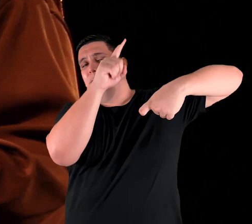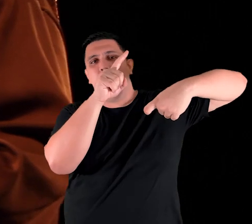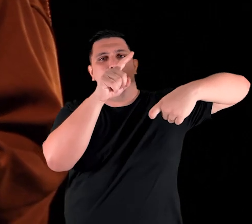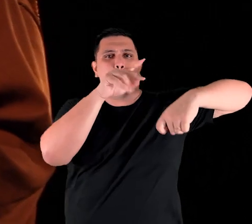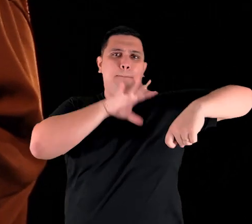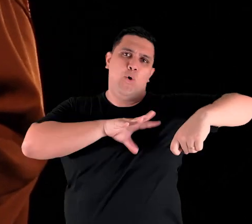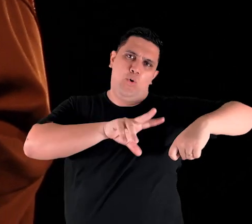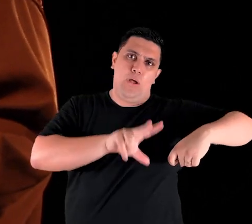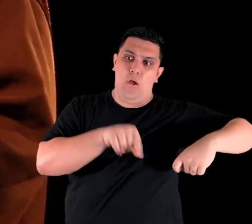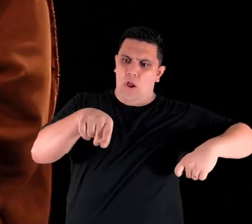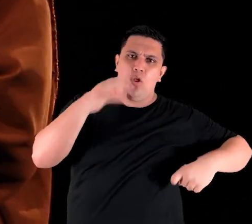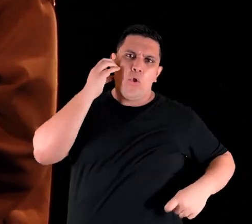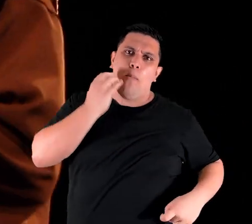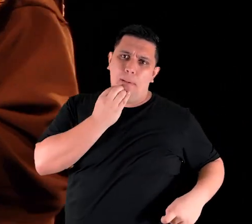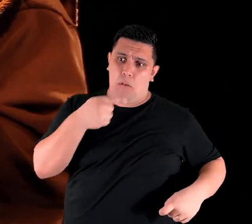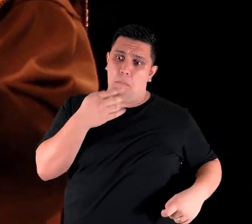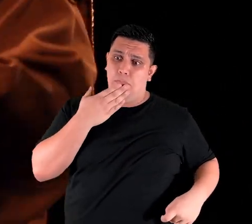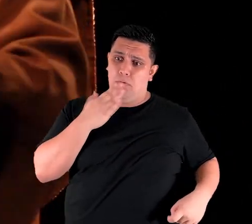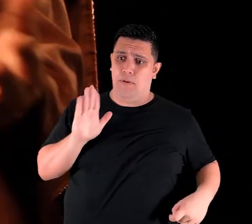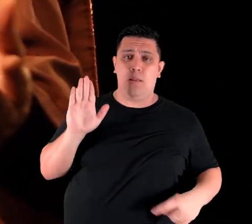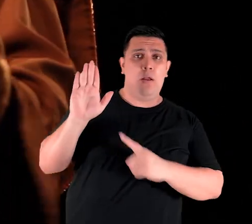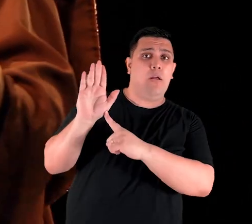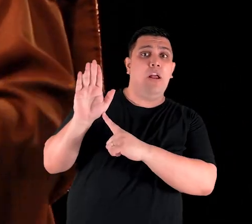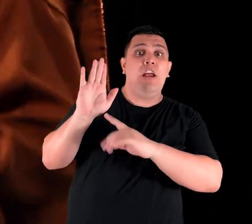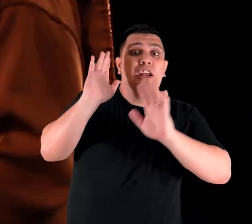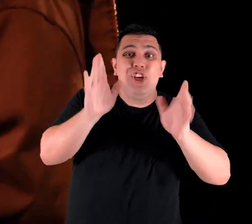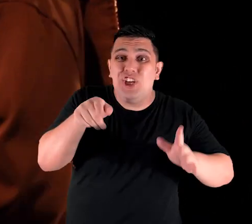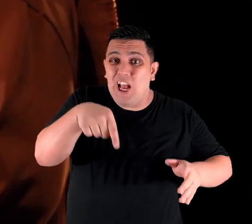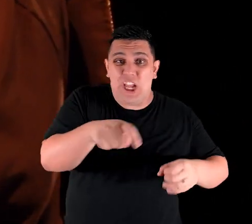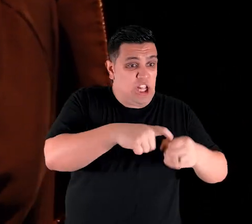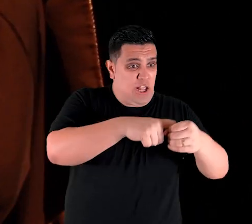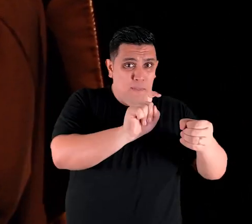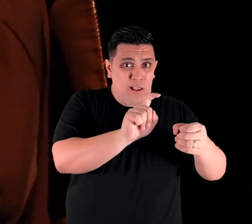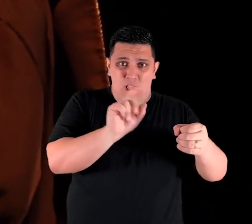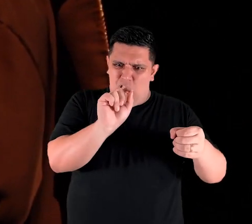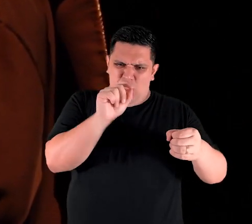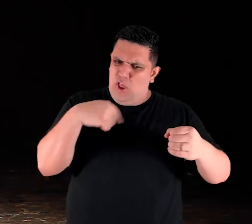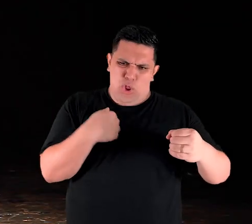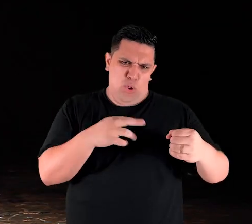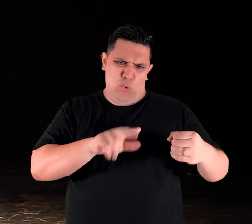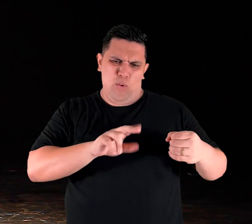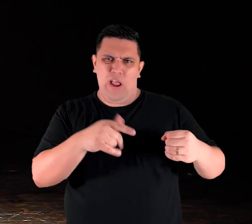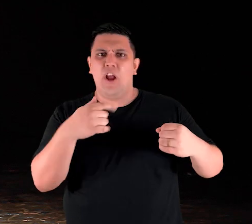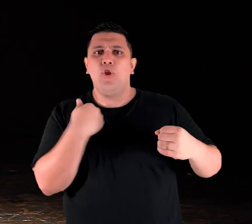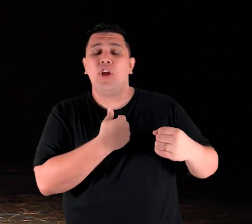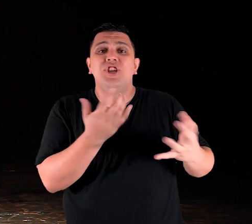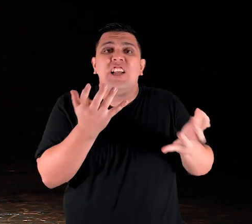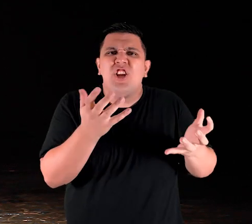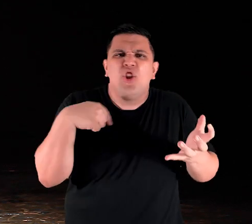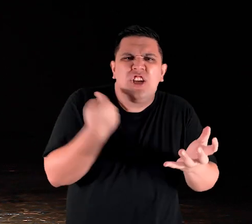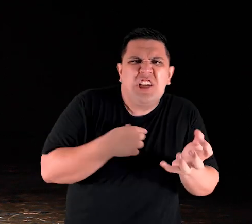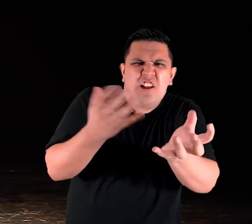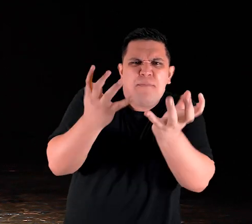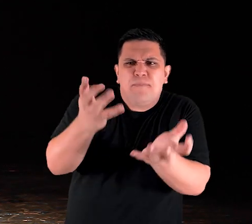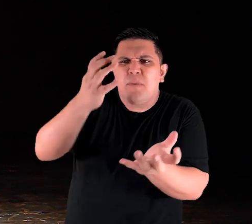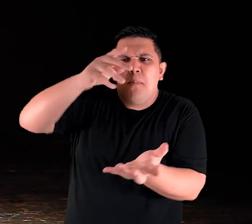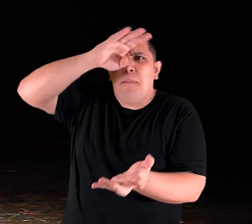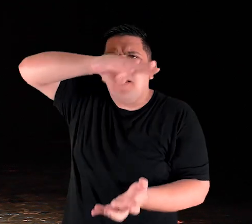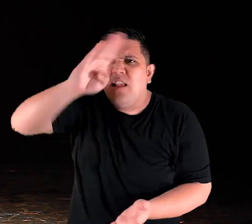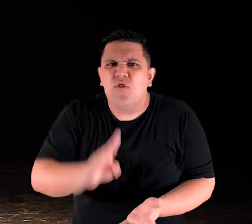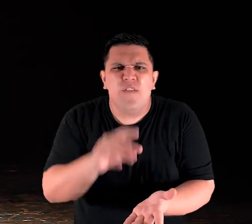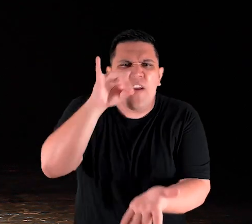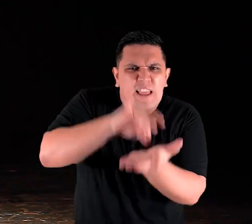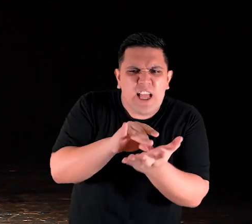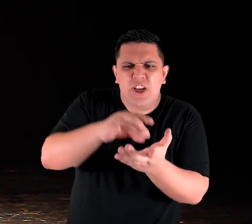prometeu. Mas já que a independência de Dom Pedro não era aquilo que nós queríamos um Brasil de verdade,